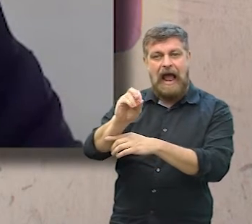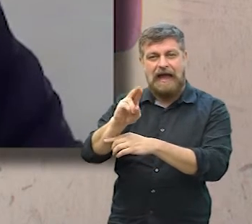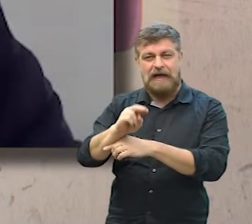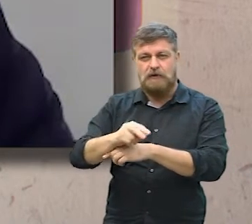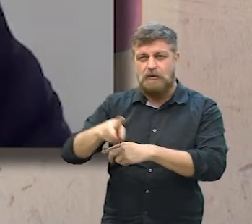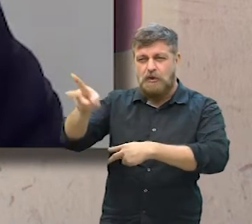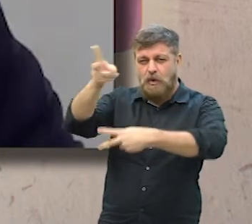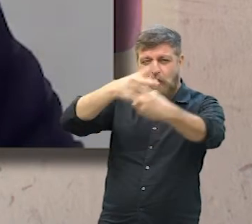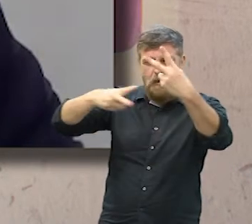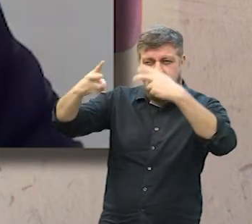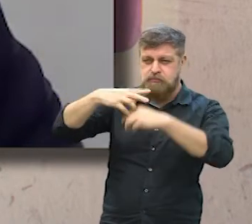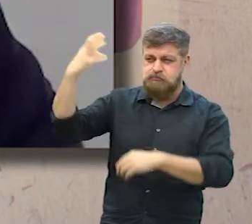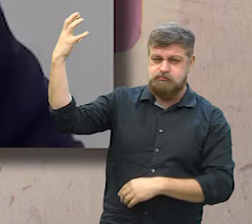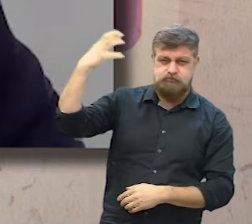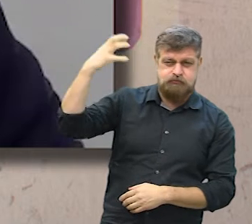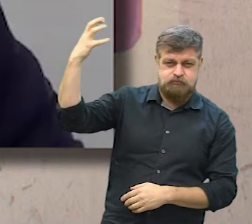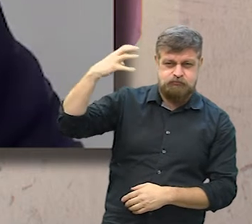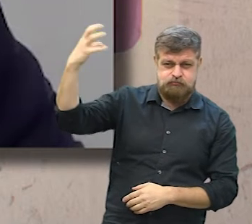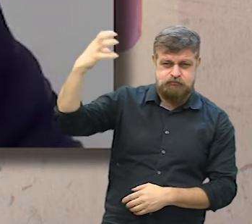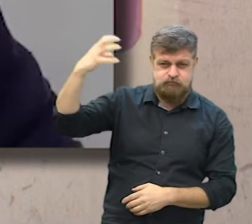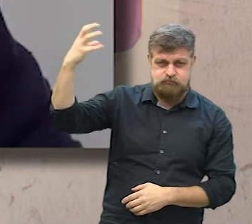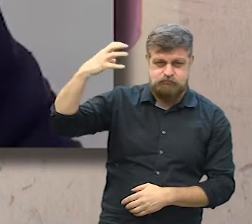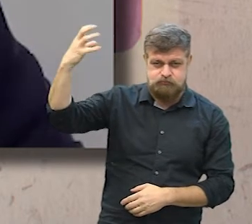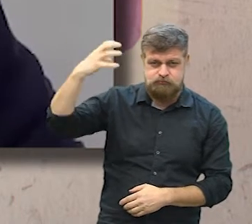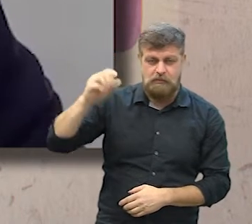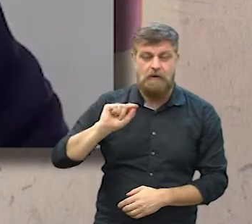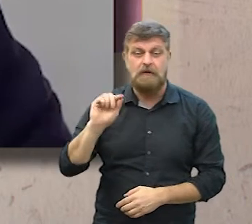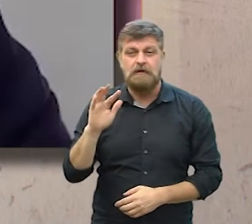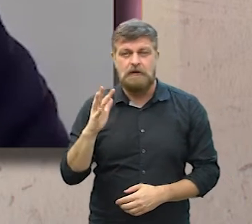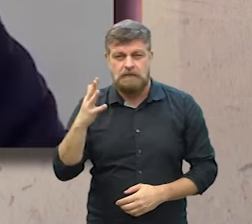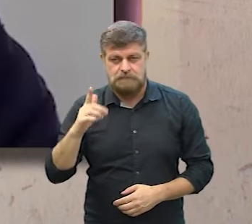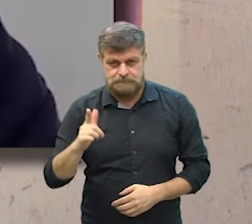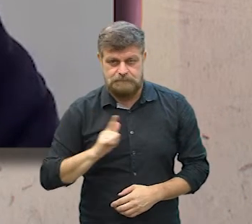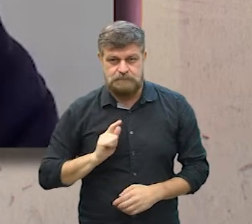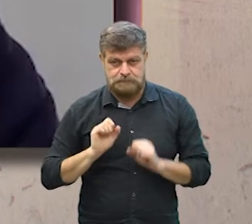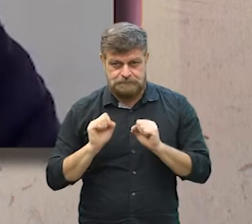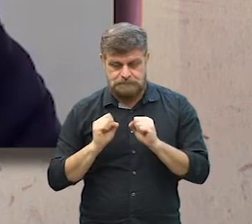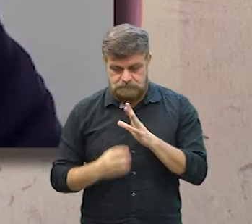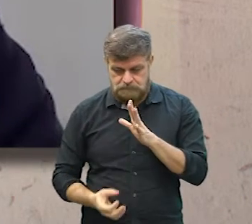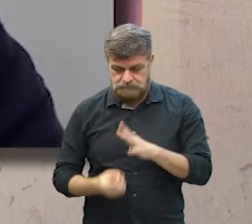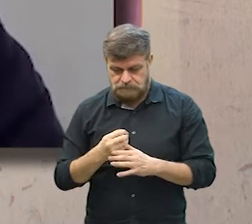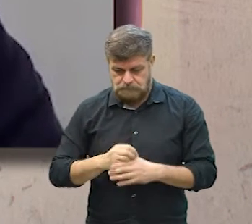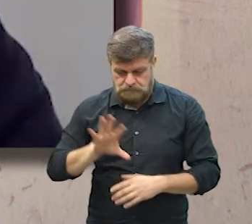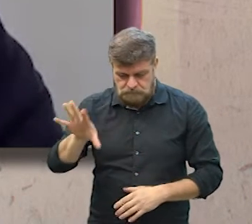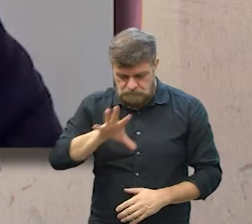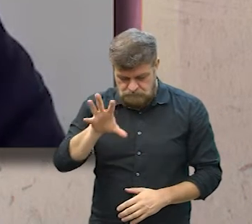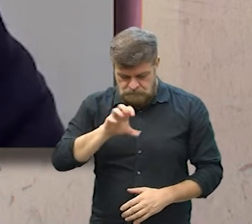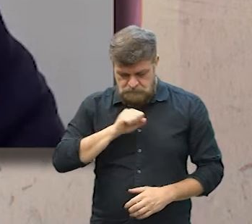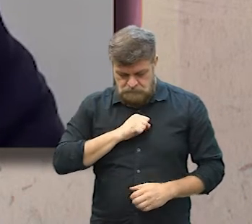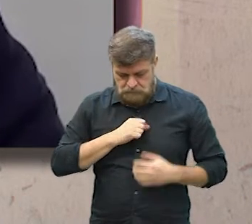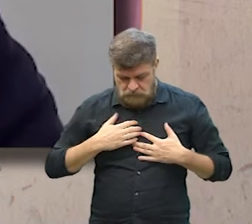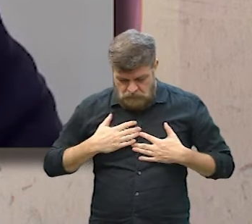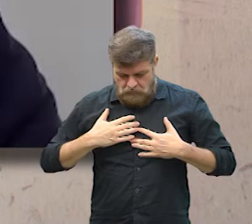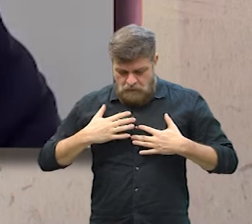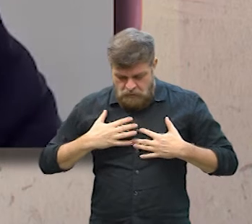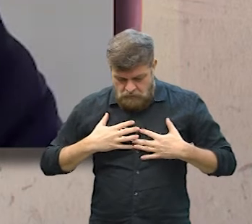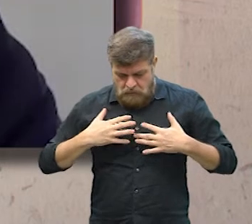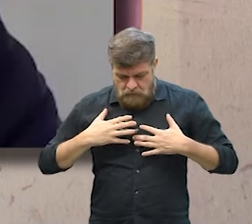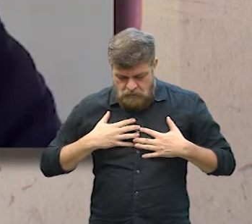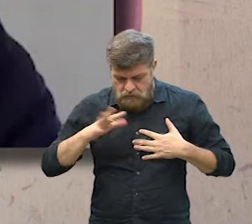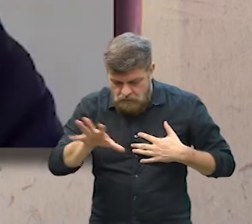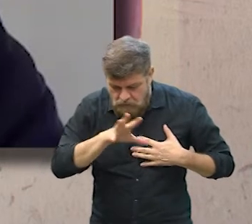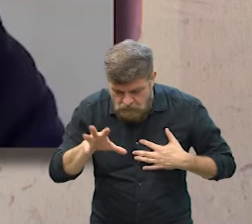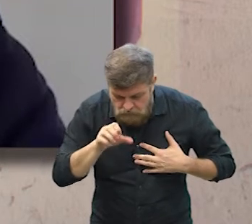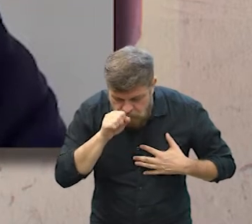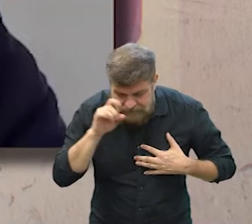alguém liga um ar-condicionado que não está sendo bem feito a manutenção desse, então com esse ela pode ter mesmo que esteja compensada, pode vir a ter